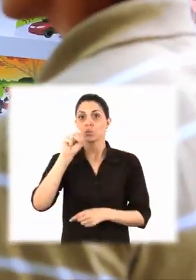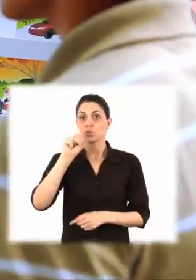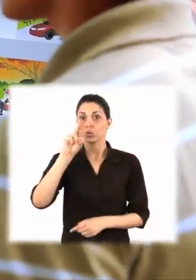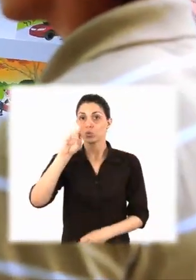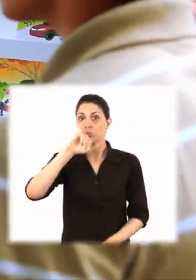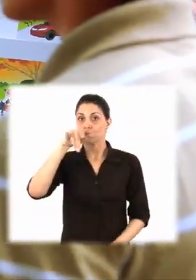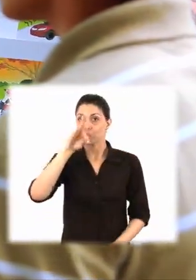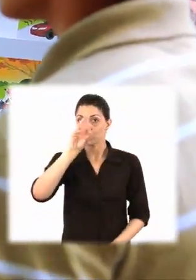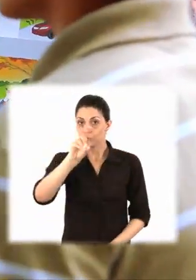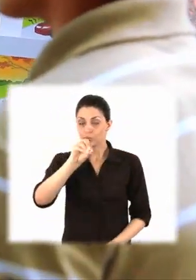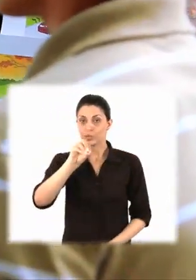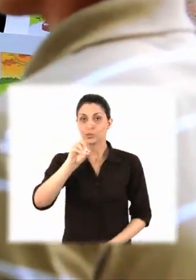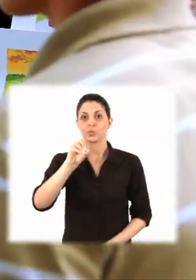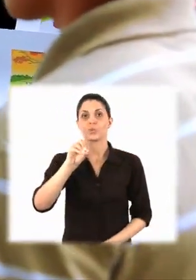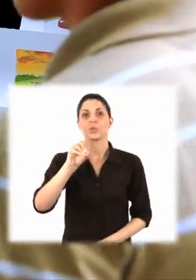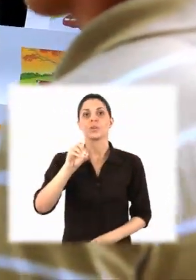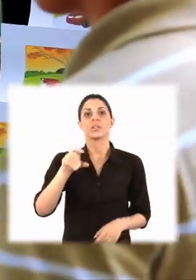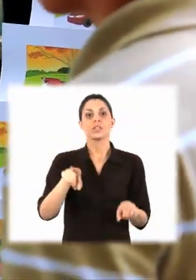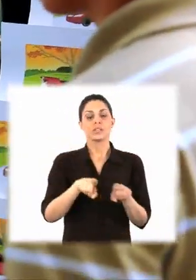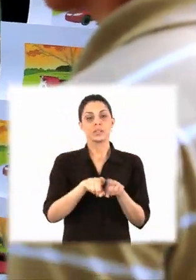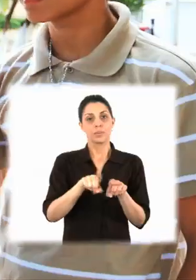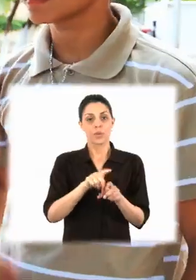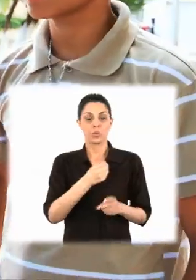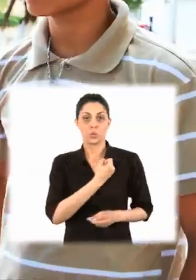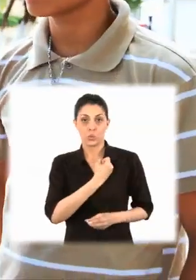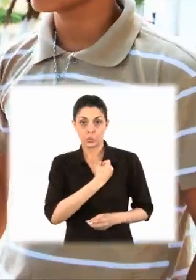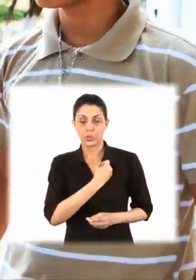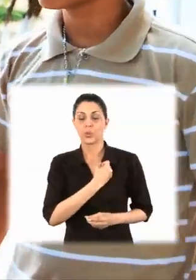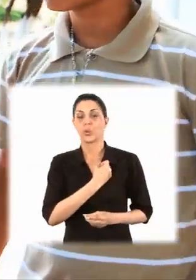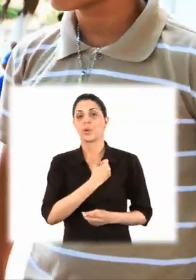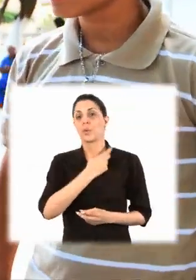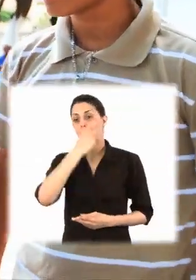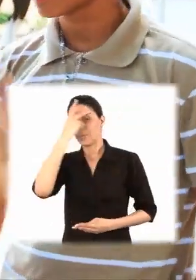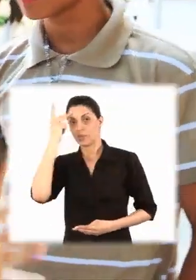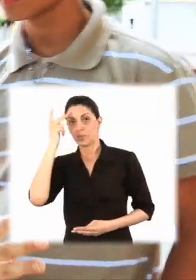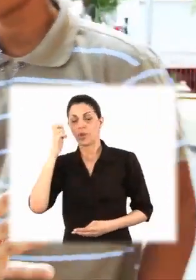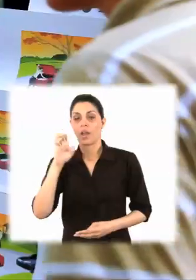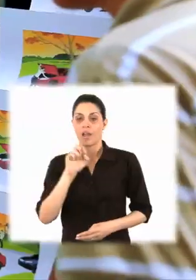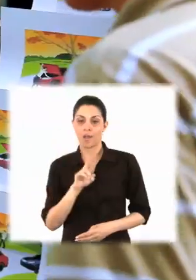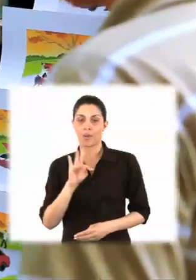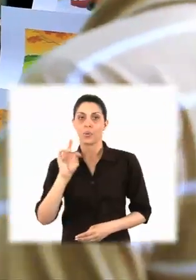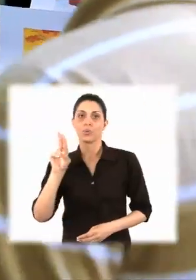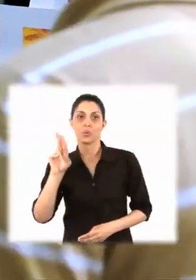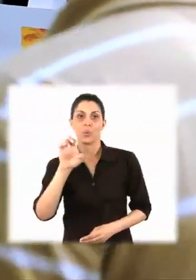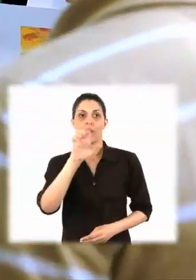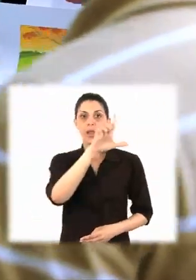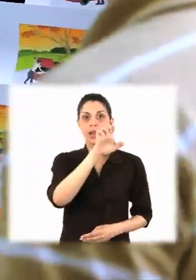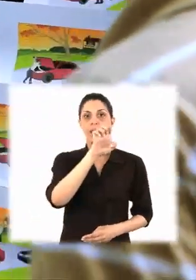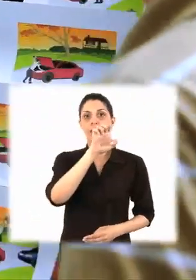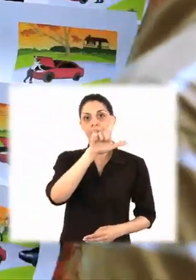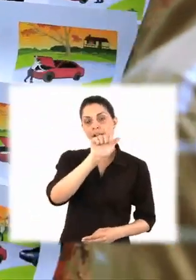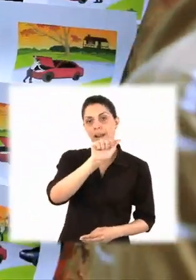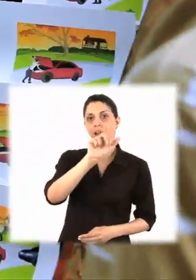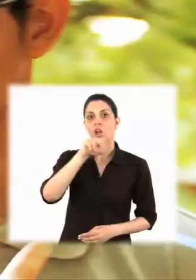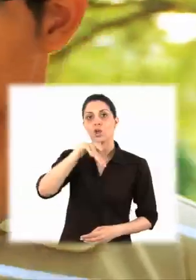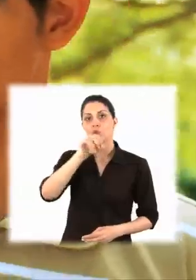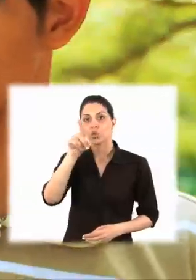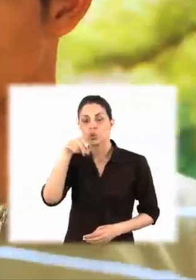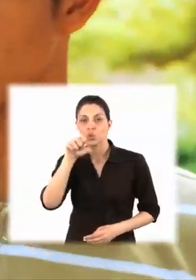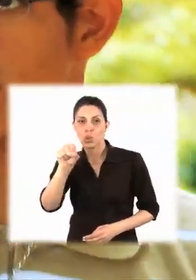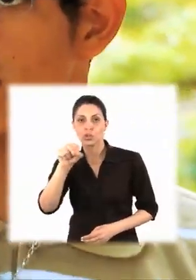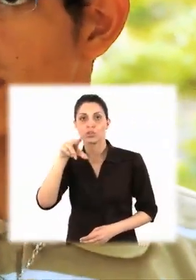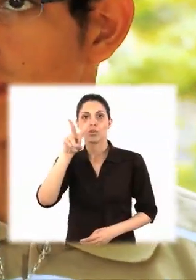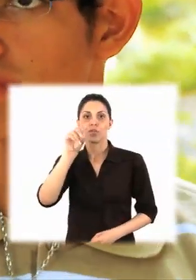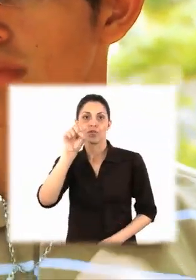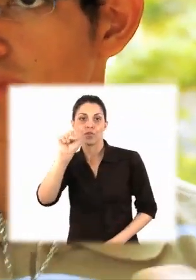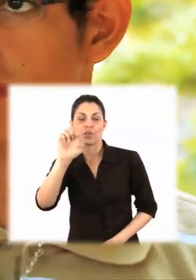o sujeito em número e pessoa. Eu, tu, ele, ela, nós, vós, eles, elas.